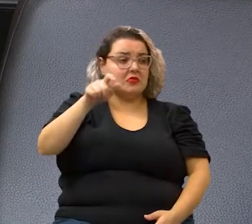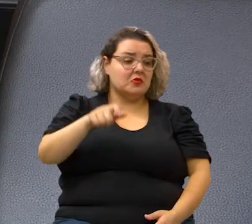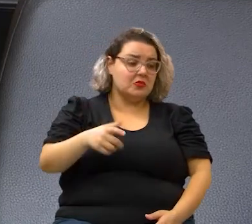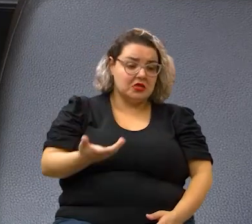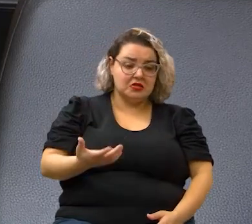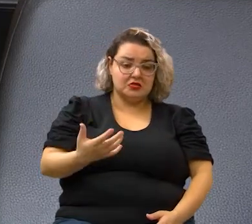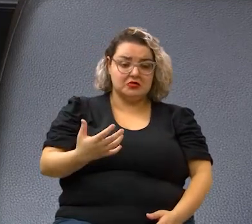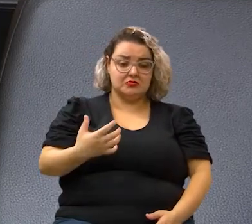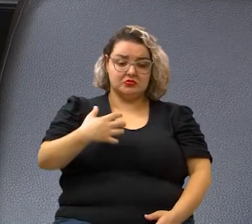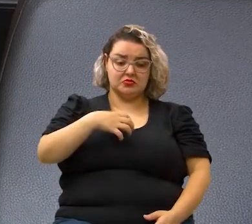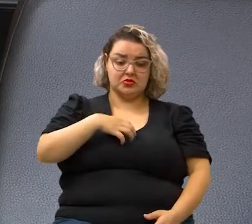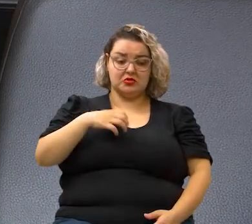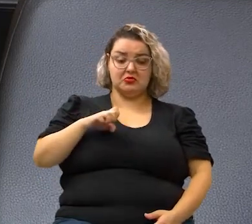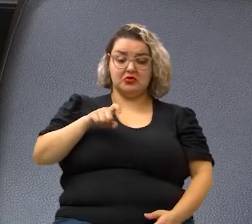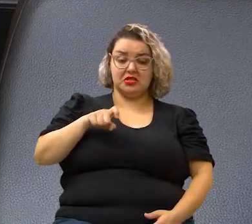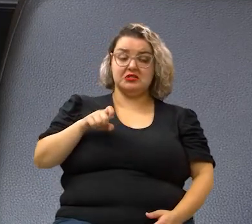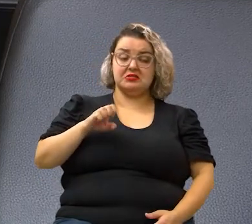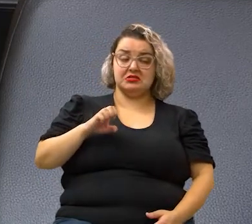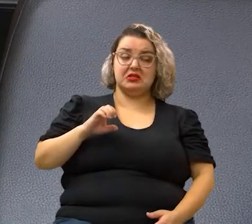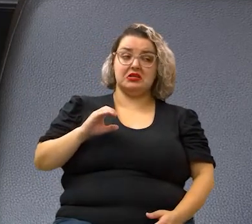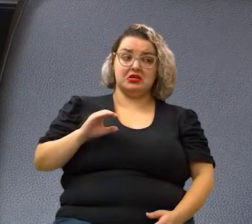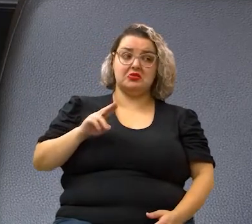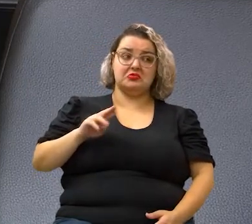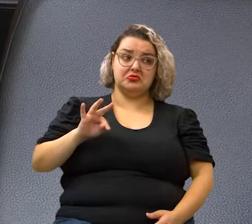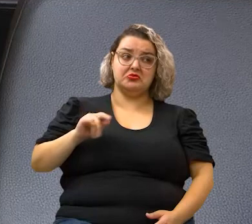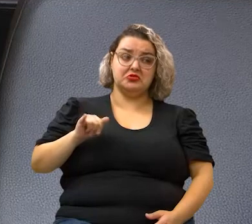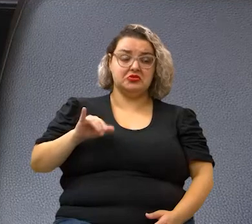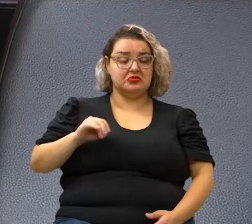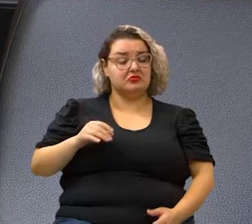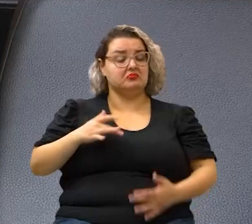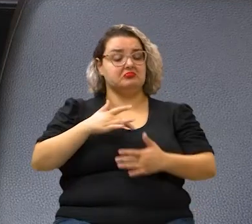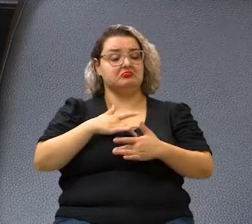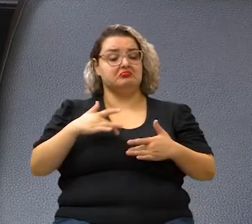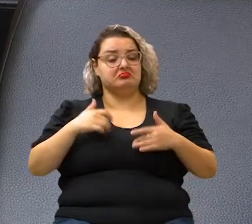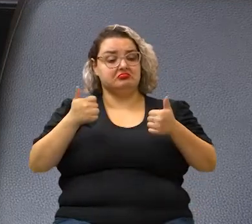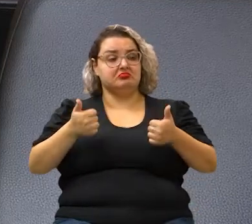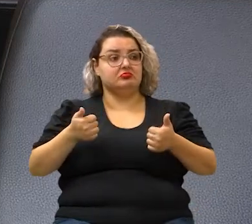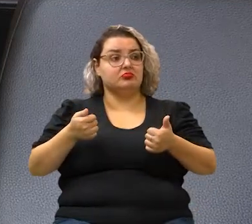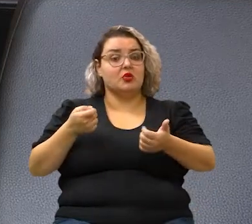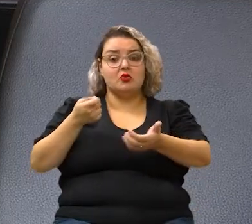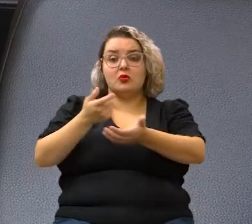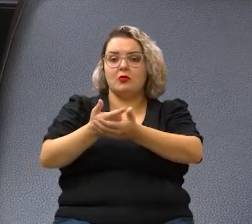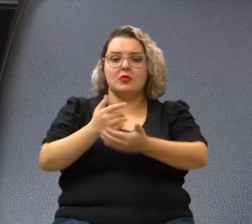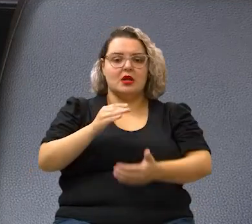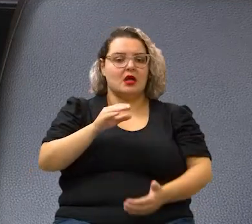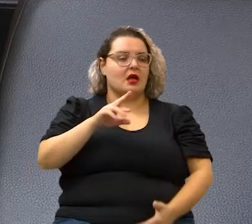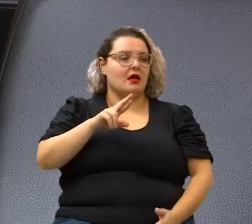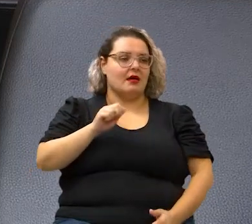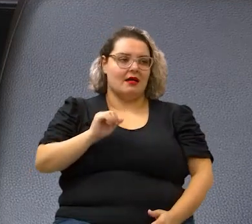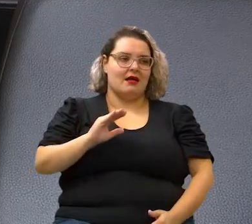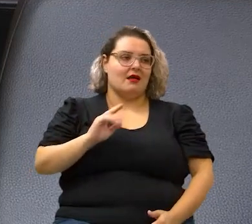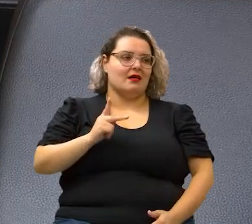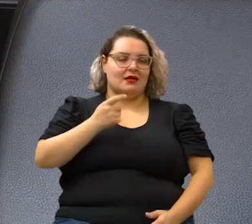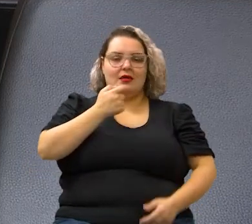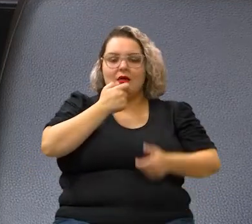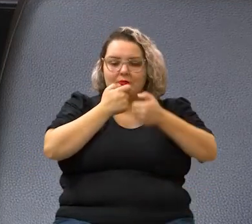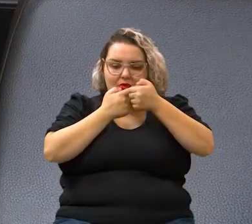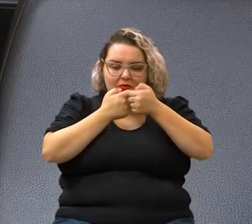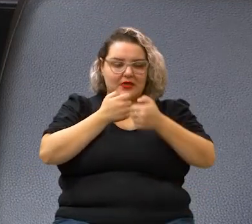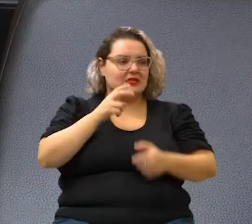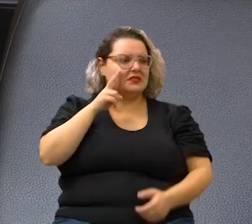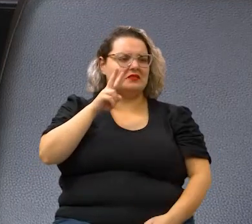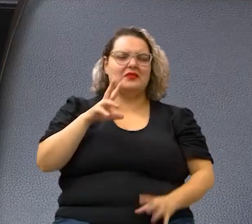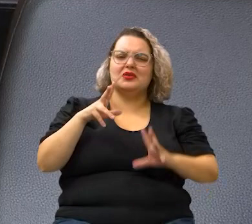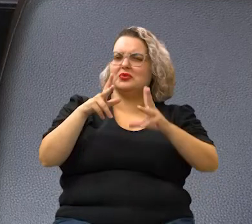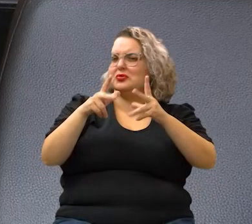uma pessoa num formato de um executivo, né, com uma aparência saudável, indo comprar crack. Então você vê de